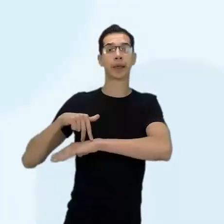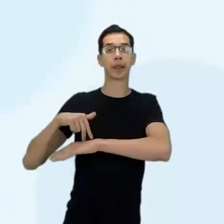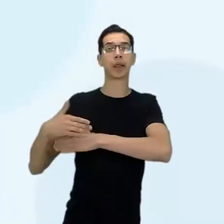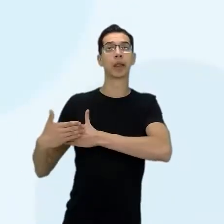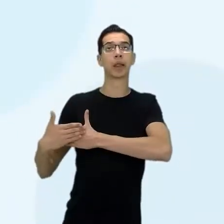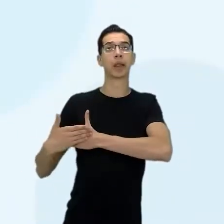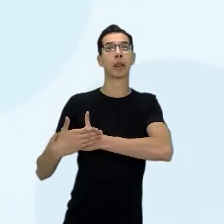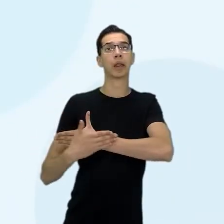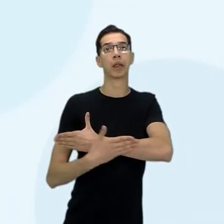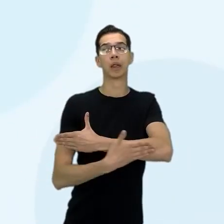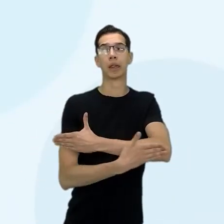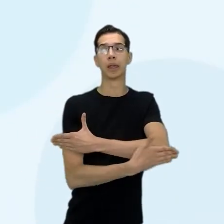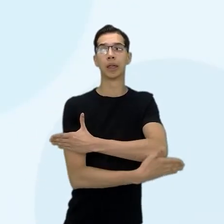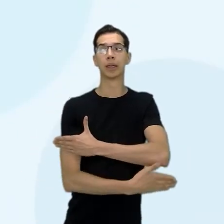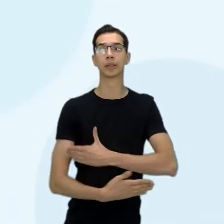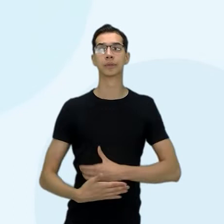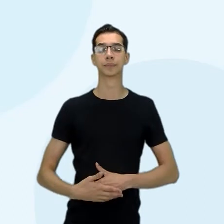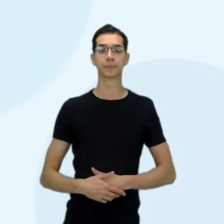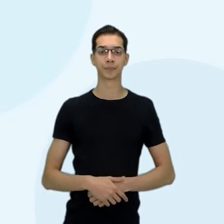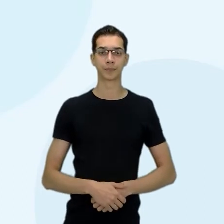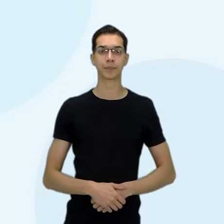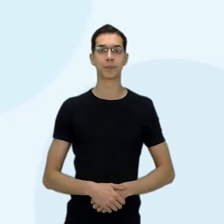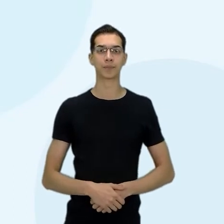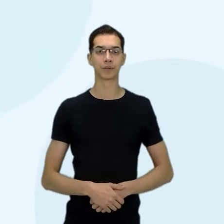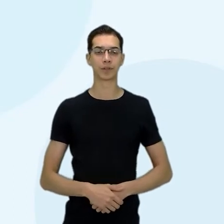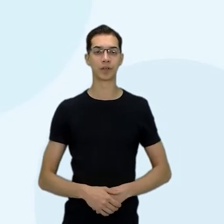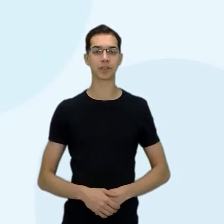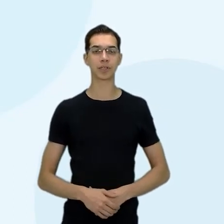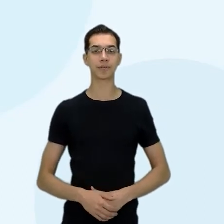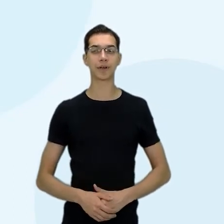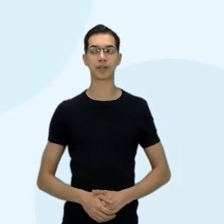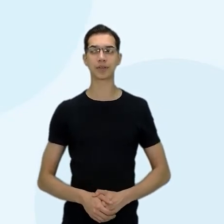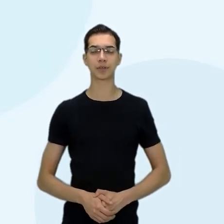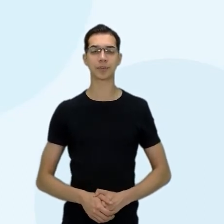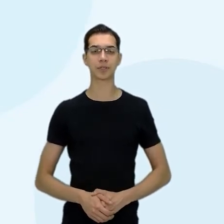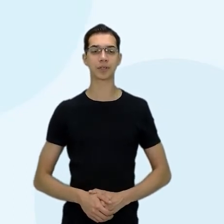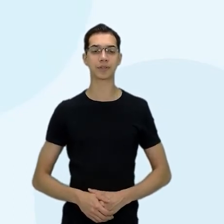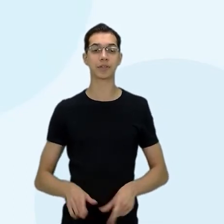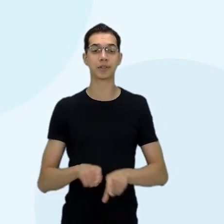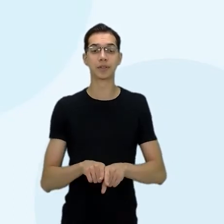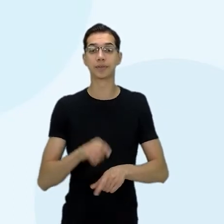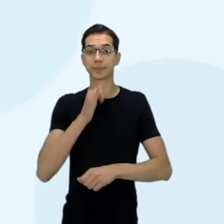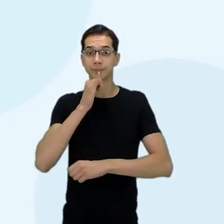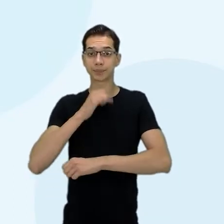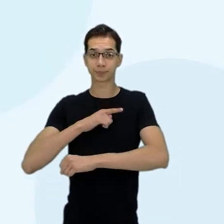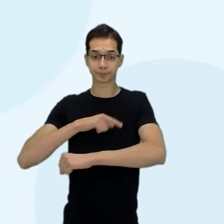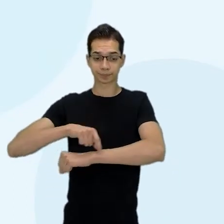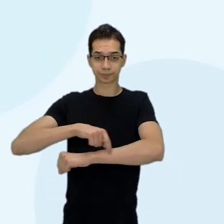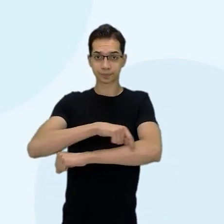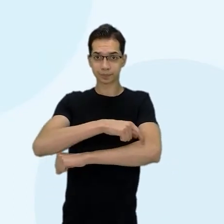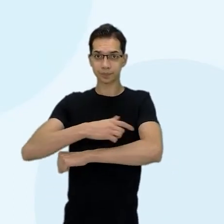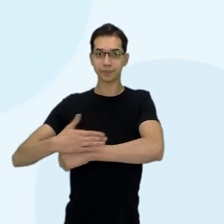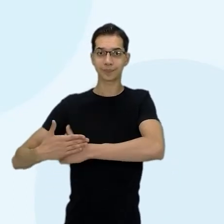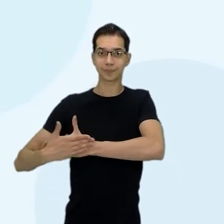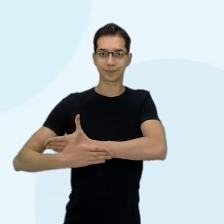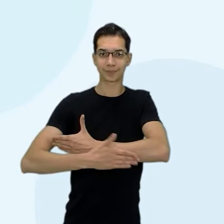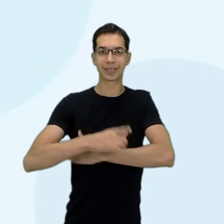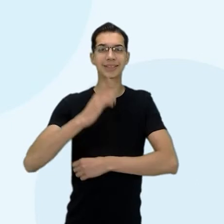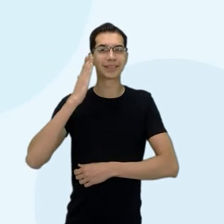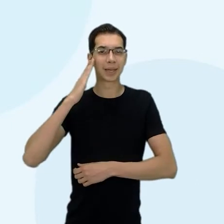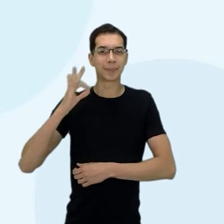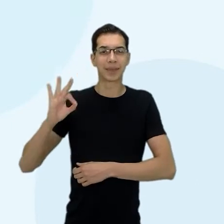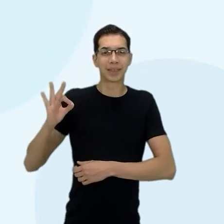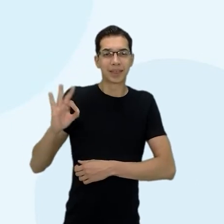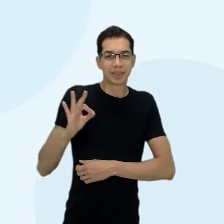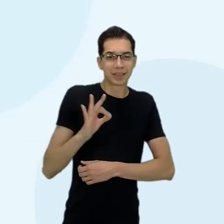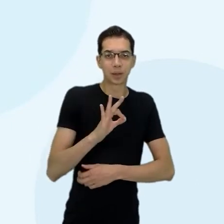Às vezes o trem é do tamanho da plataforma. Você está vendo que tem uma mosca aqui, ó? Isso não acontece com a mosca. Eu não preciso aguardar